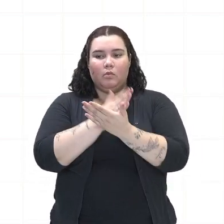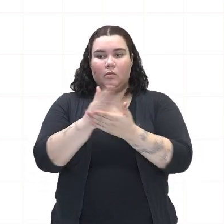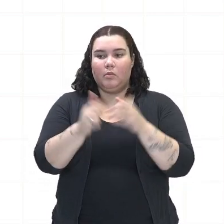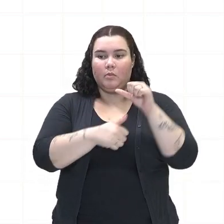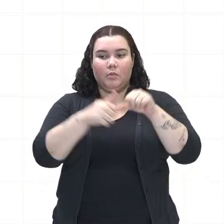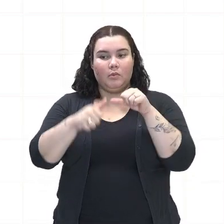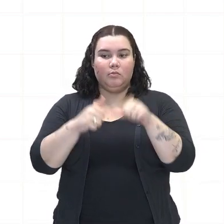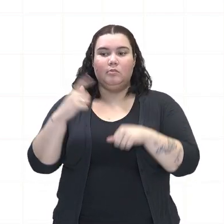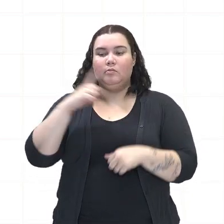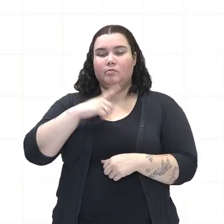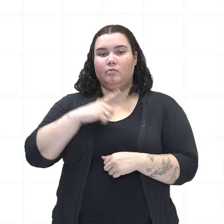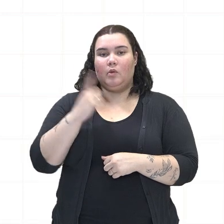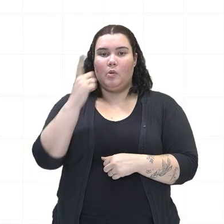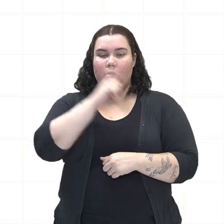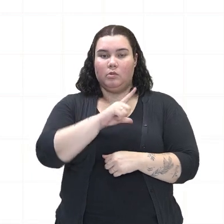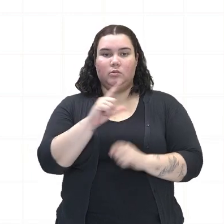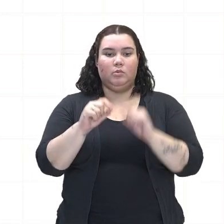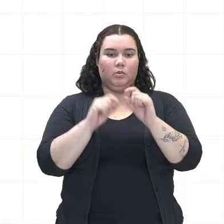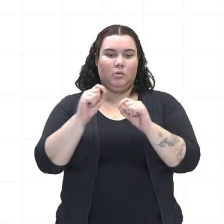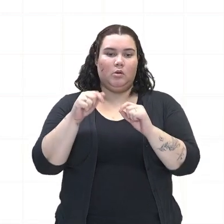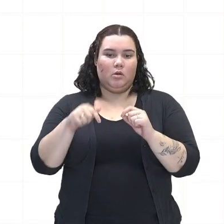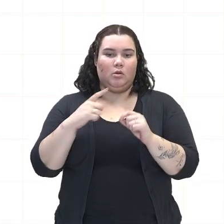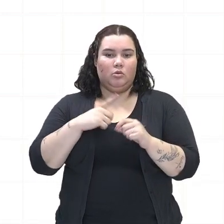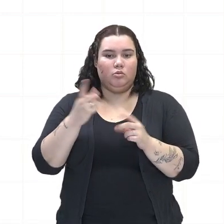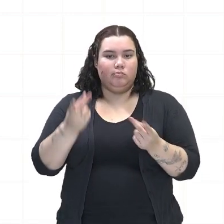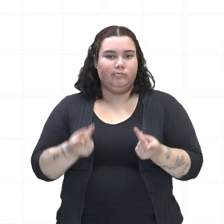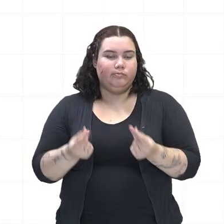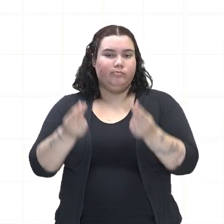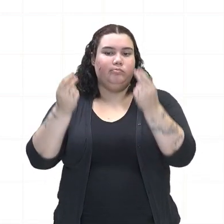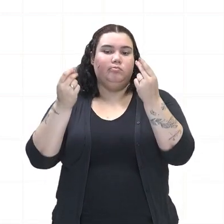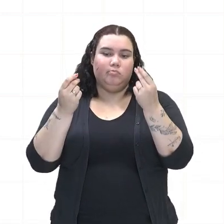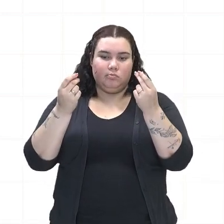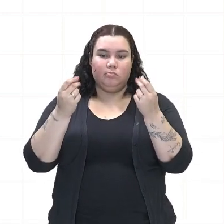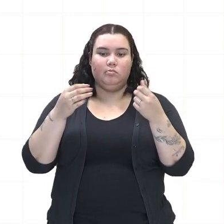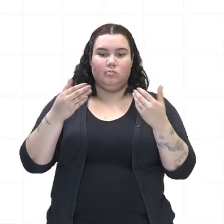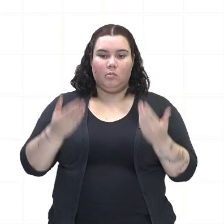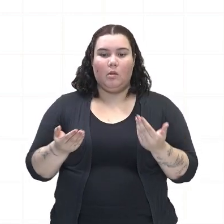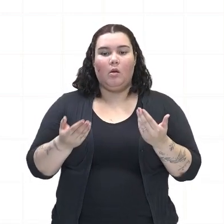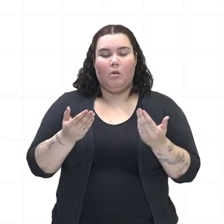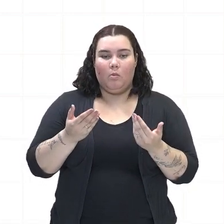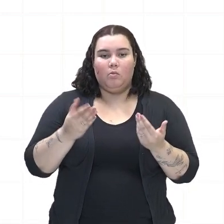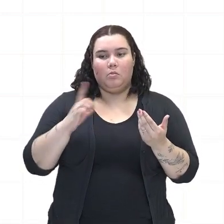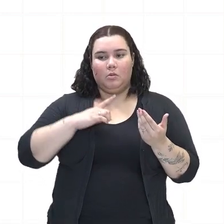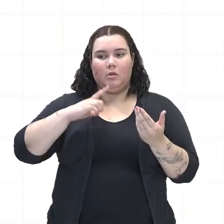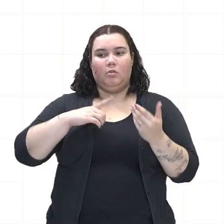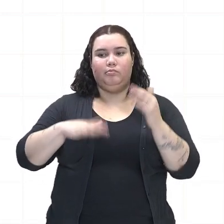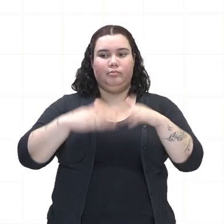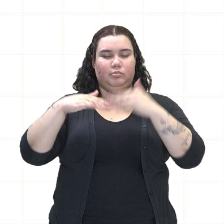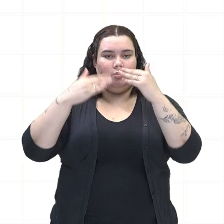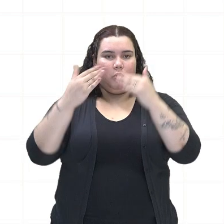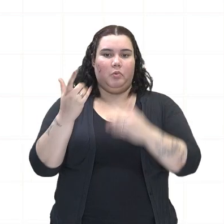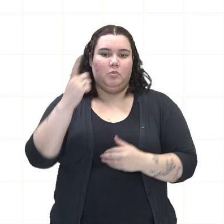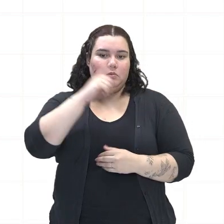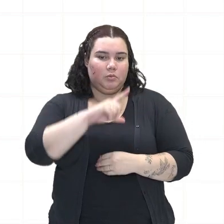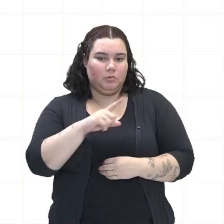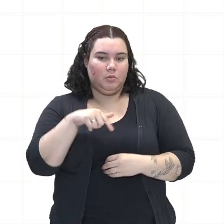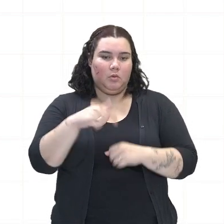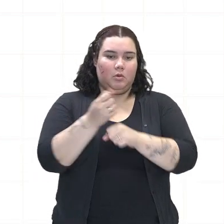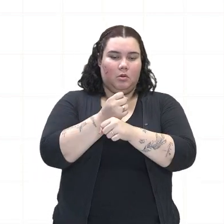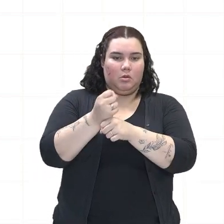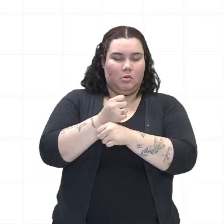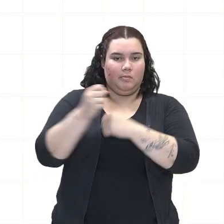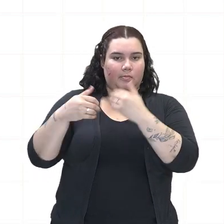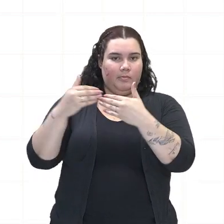ali, acabou acumulando bastante riqueza e a tendência é ficar ainda maior, né, com o passar do tempo,